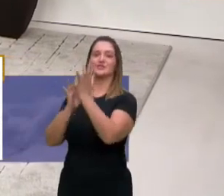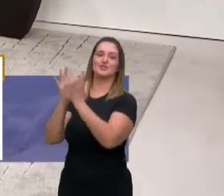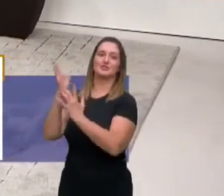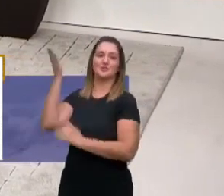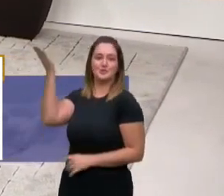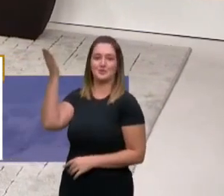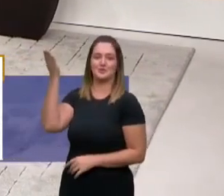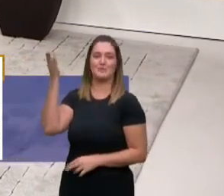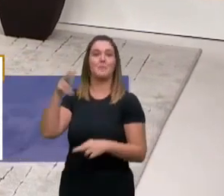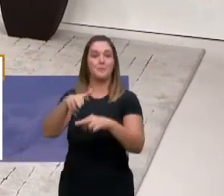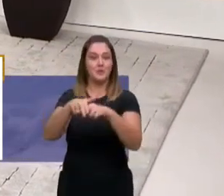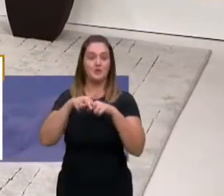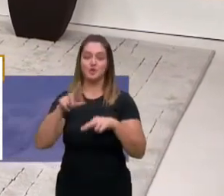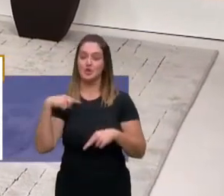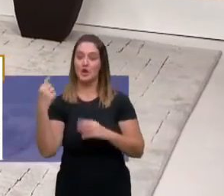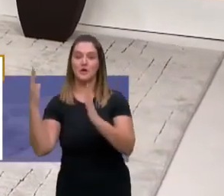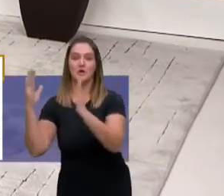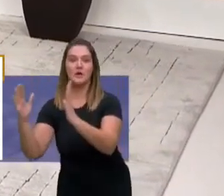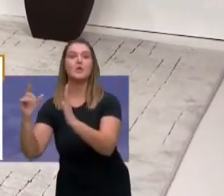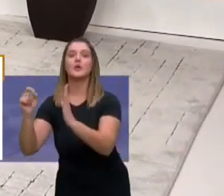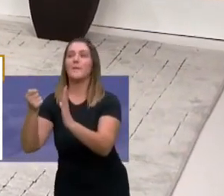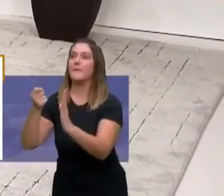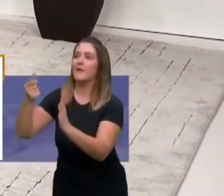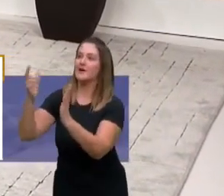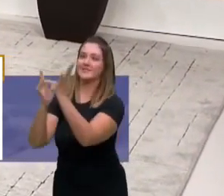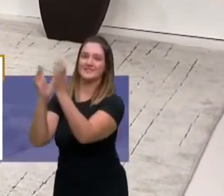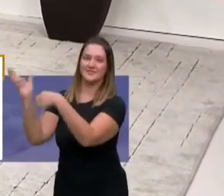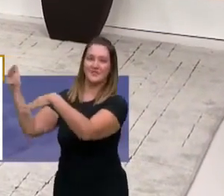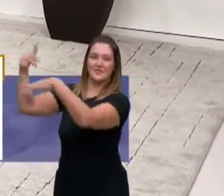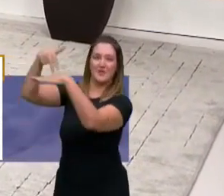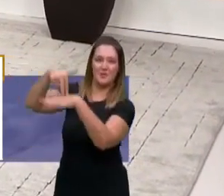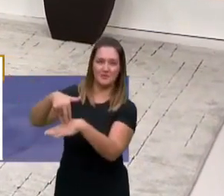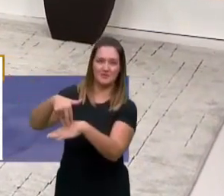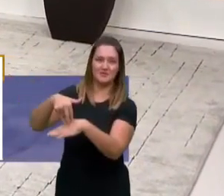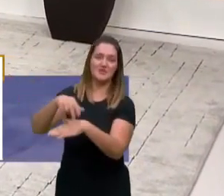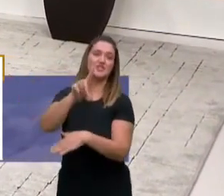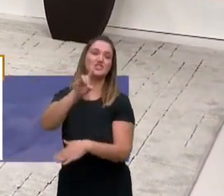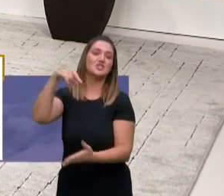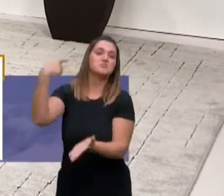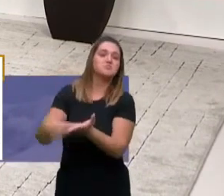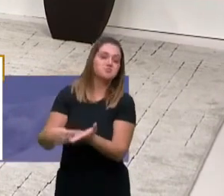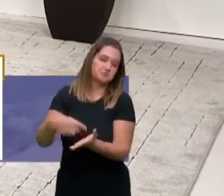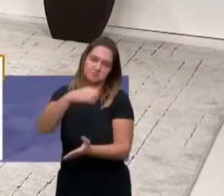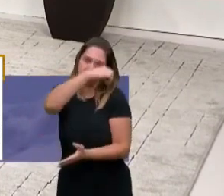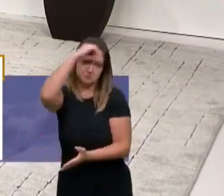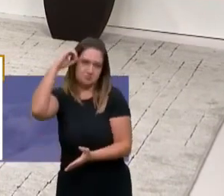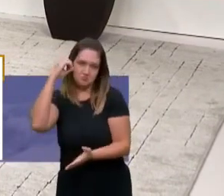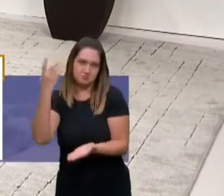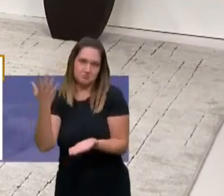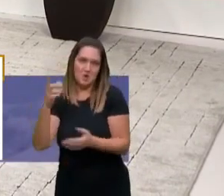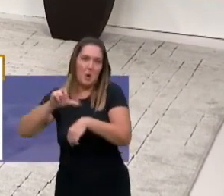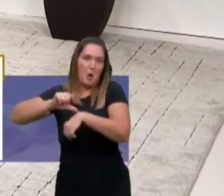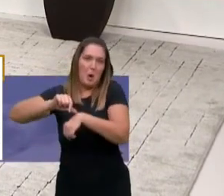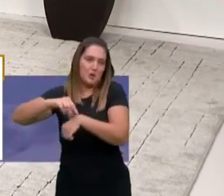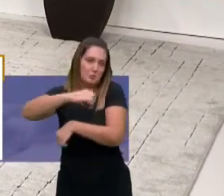cristã e logo, logo, Jesus vai voltar. Em breve ele vai voltar. O dia ninguém sabe, a hora também não, mas sabemos que estamos